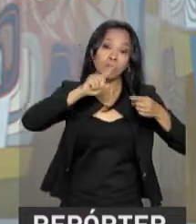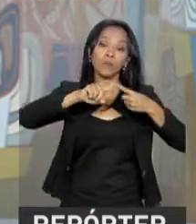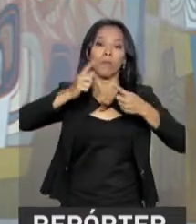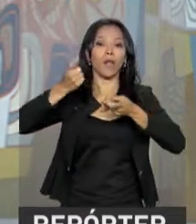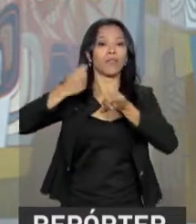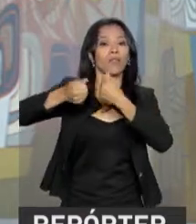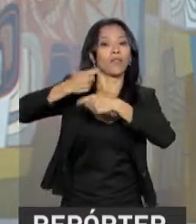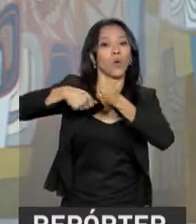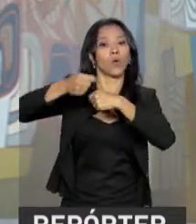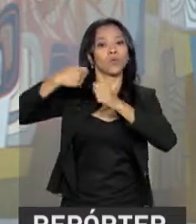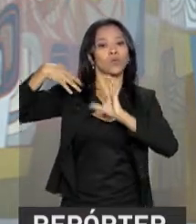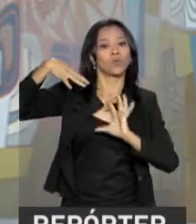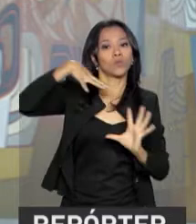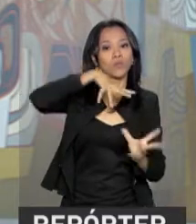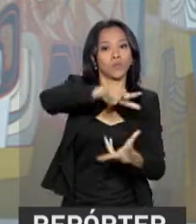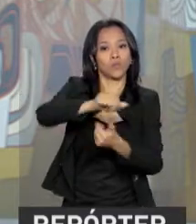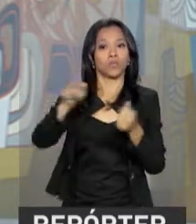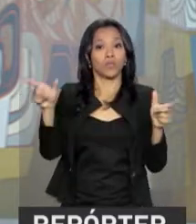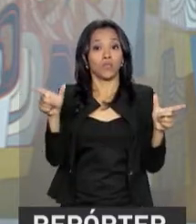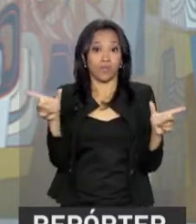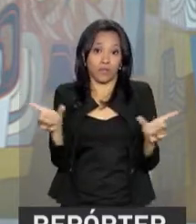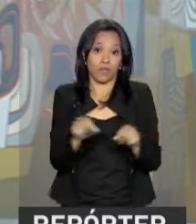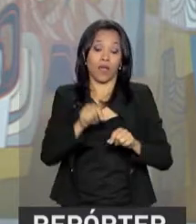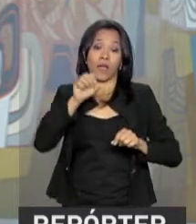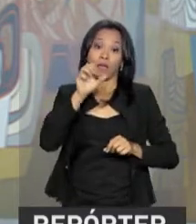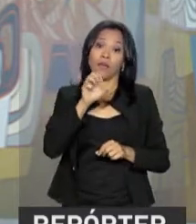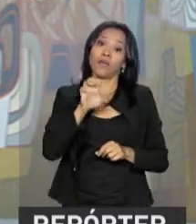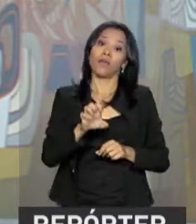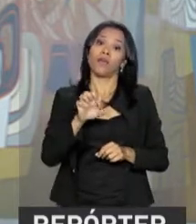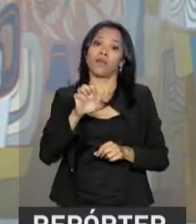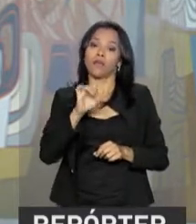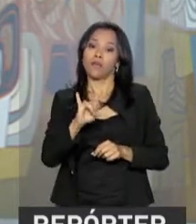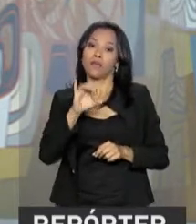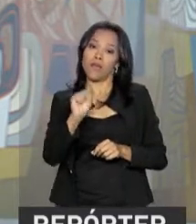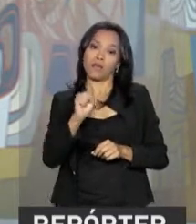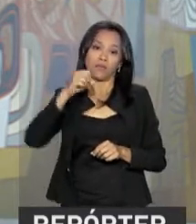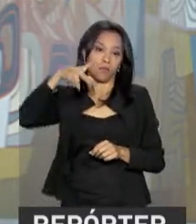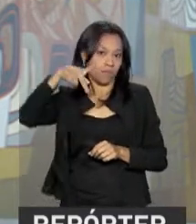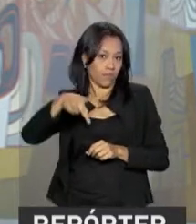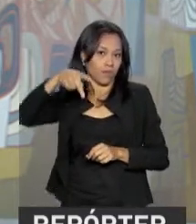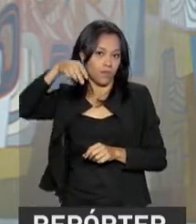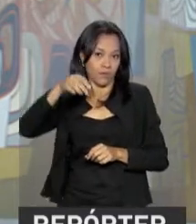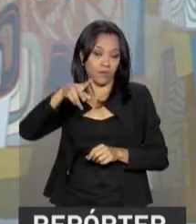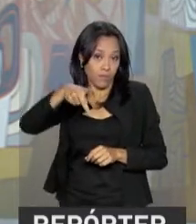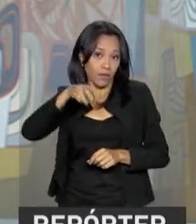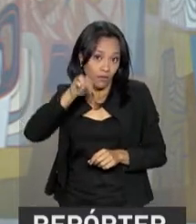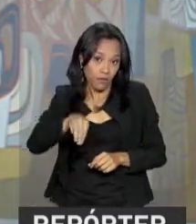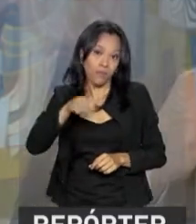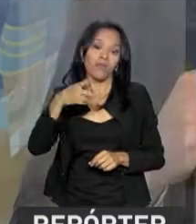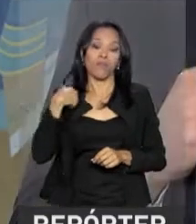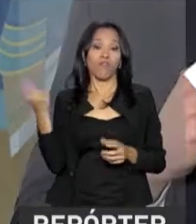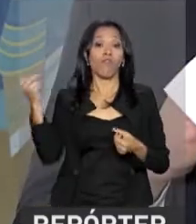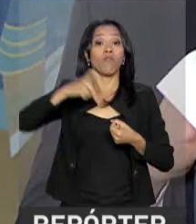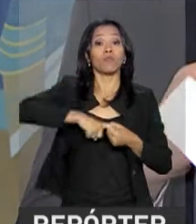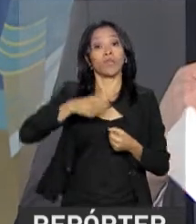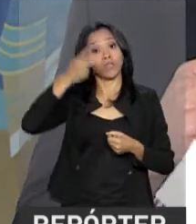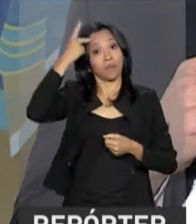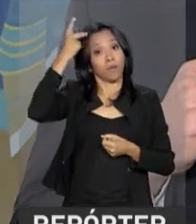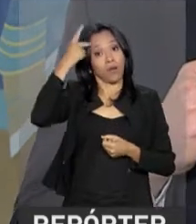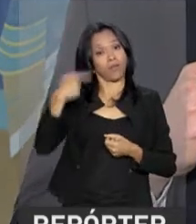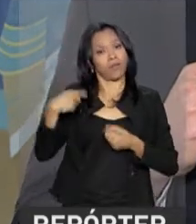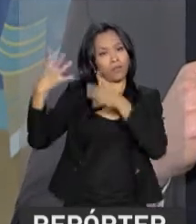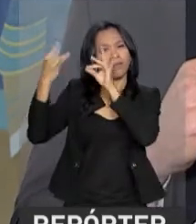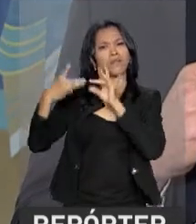Internacionais da ESPM. Por isso, nós vamos voltar à capital paulista conversar com a repórter Luana Karen, que ao vivo tem